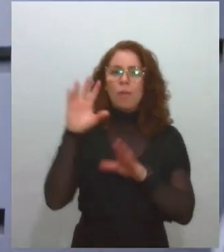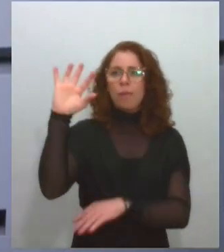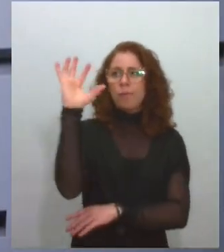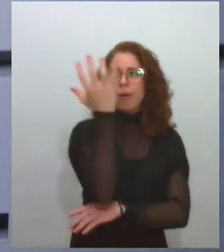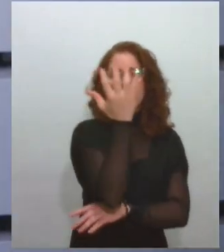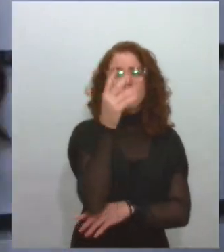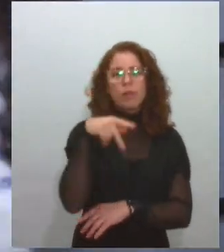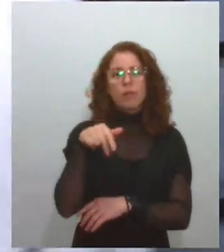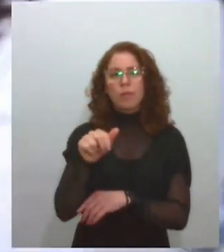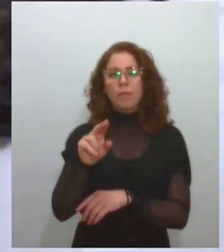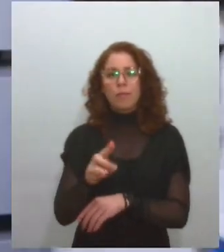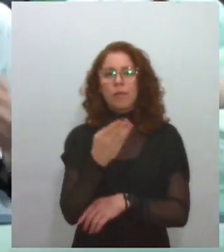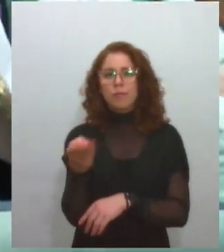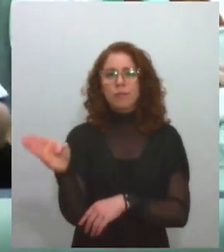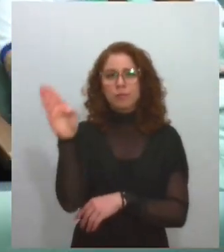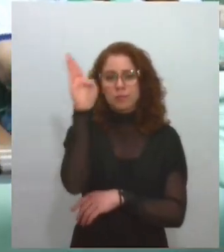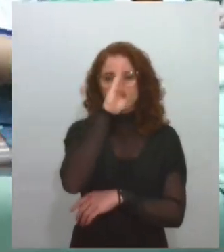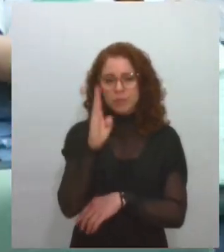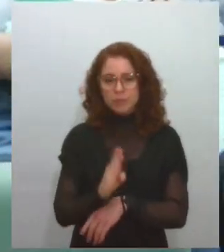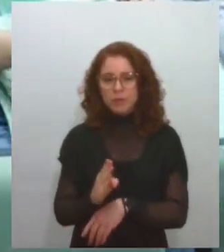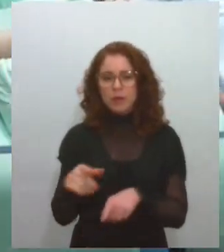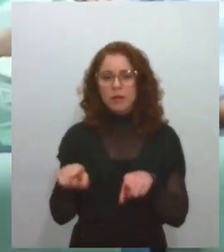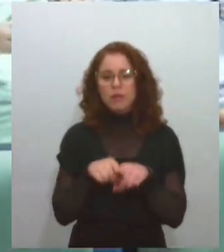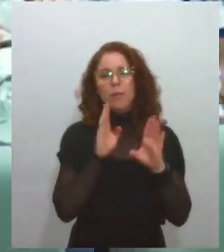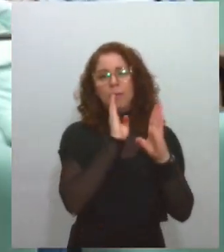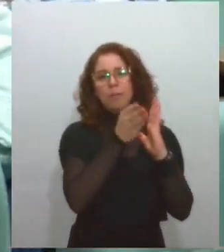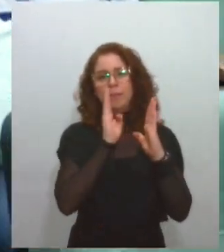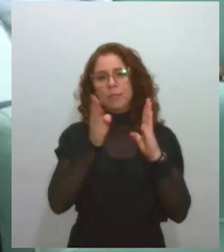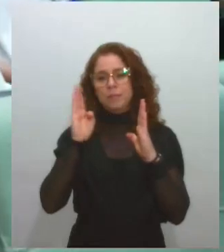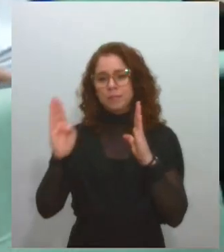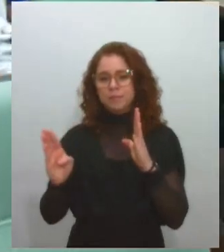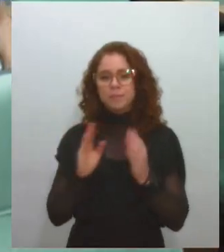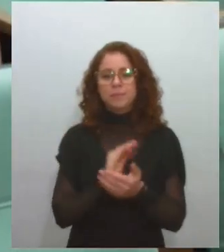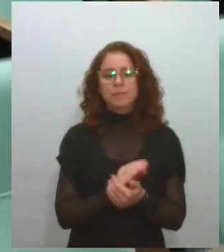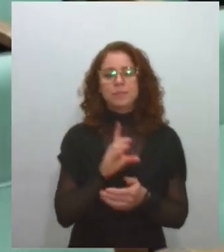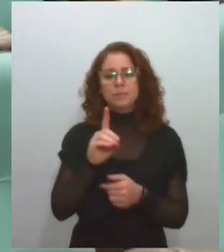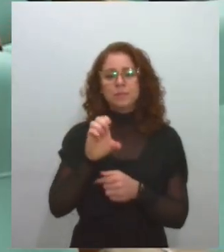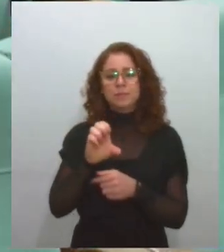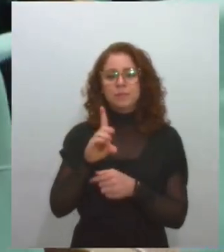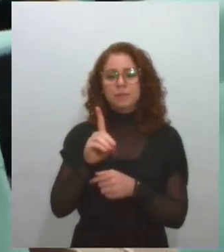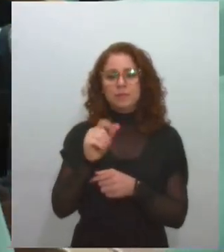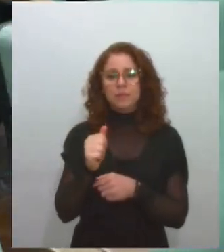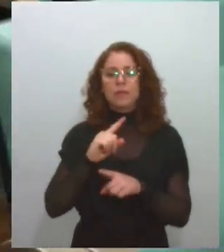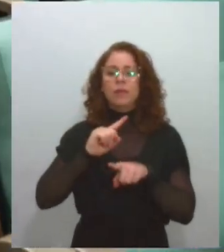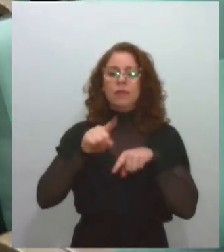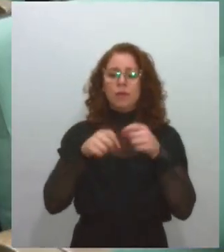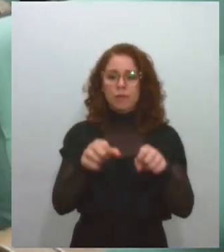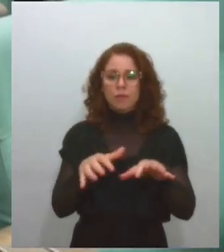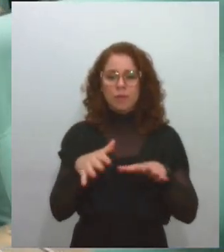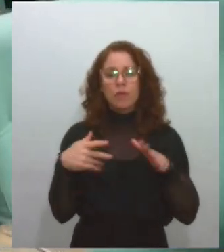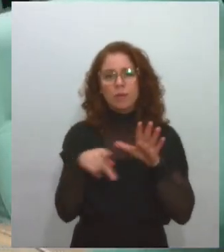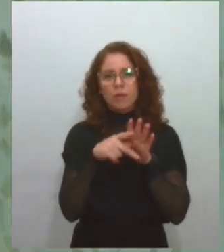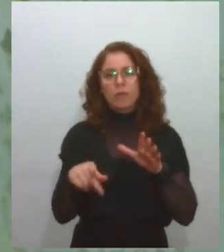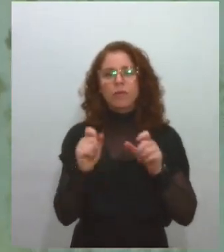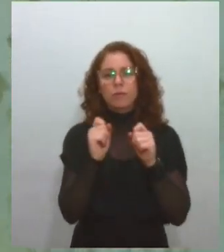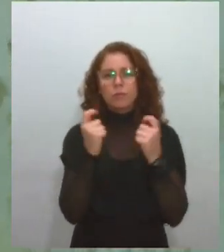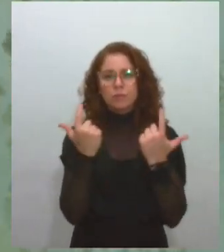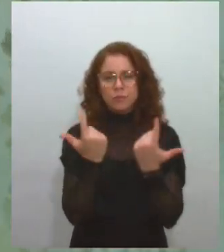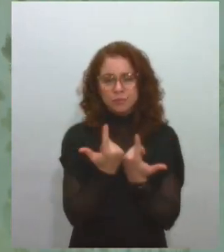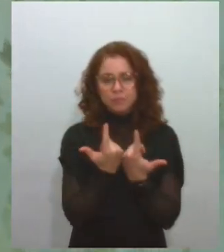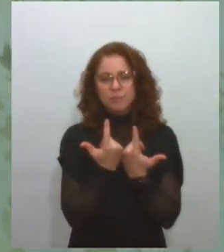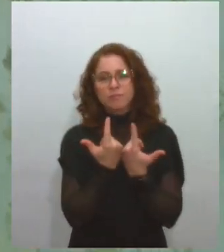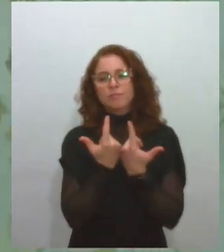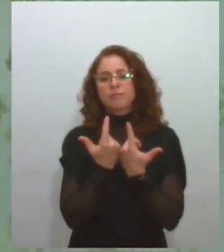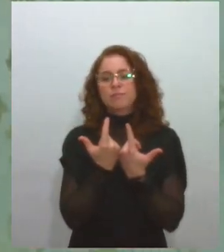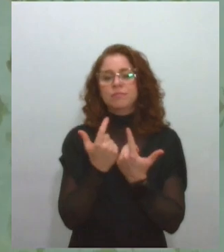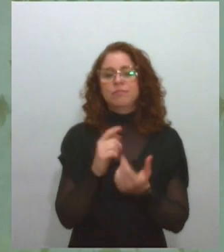para a Biblioteca Marcelo Deda e depois para o auditório da ELESE, onde conheceram um pouco da história do palácio. O